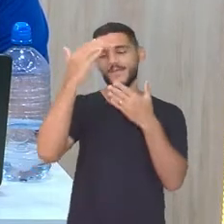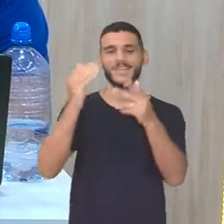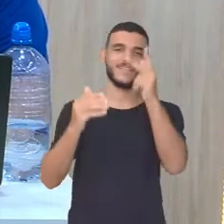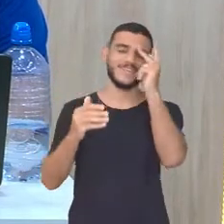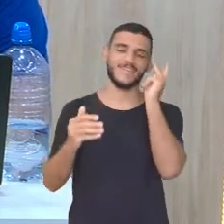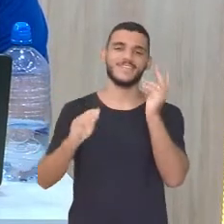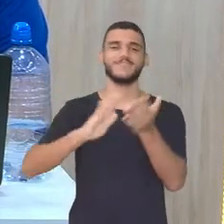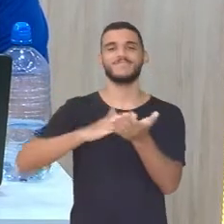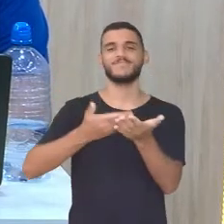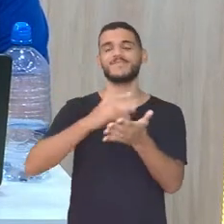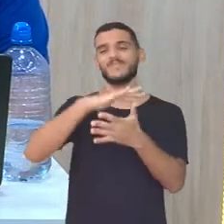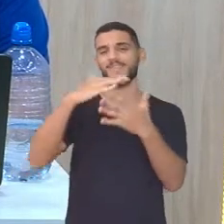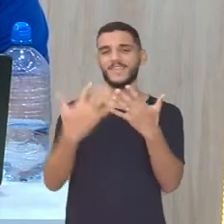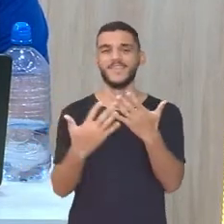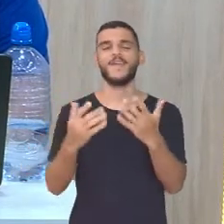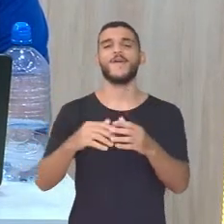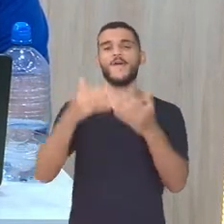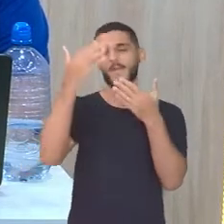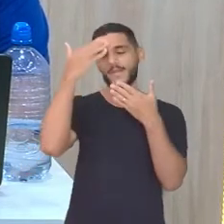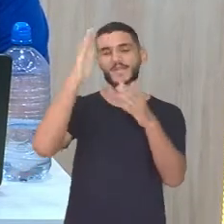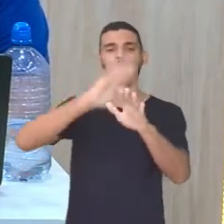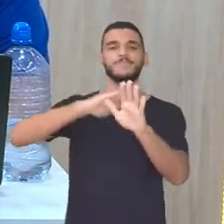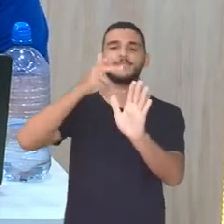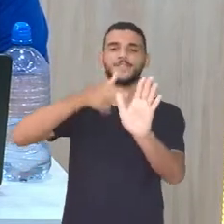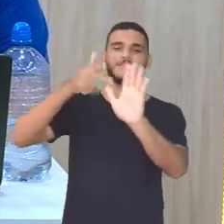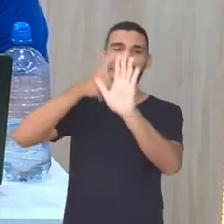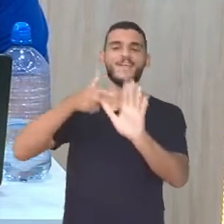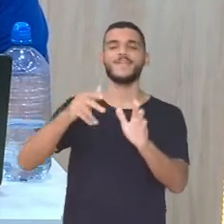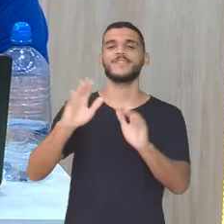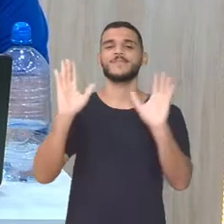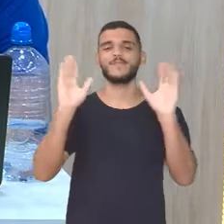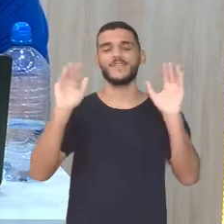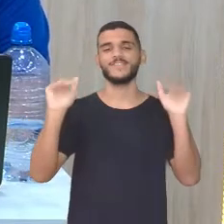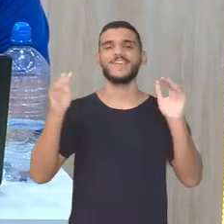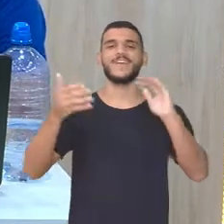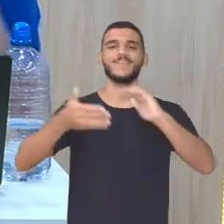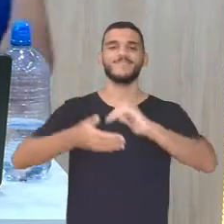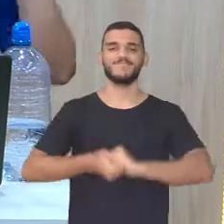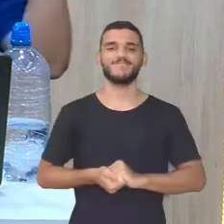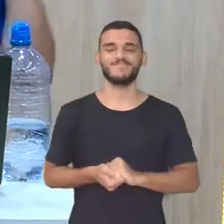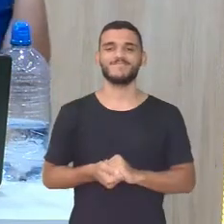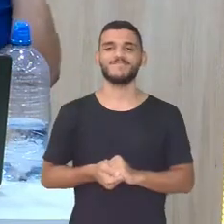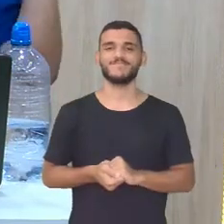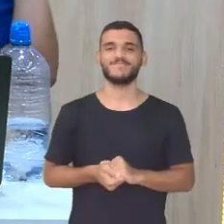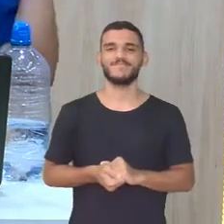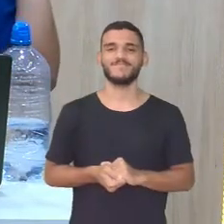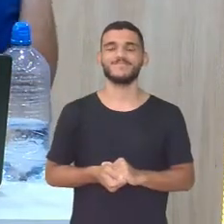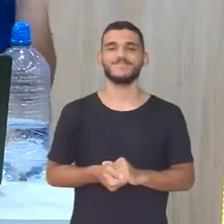Clisma, que fez a tradução. Obrigada, produção. Obrigada, Camille. Um cheiro e até a próxima aula.